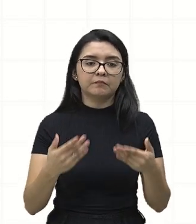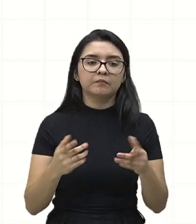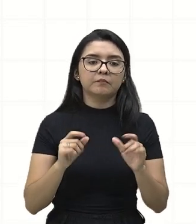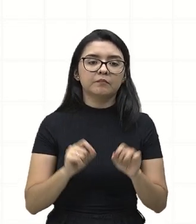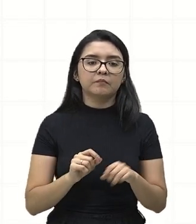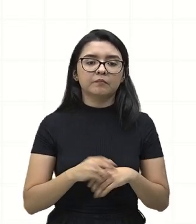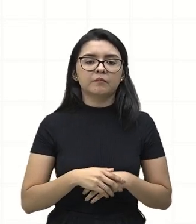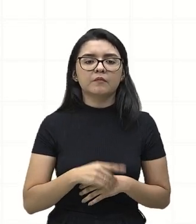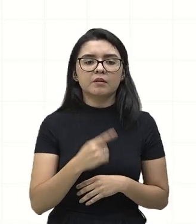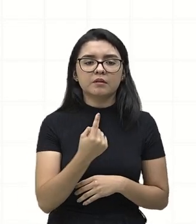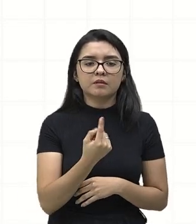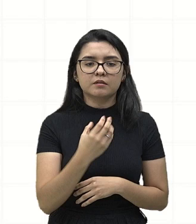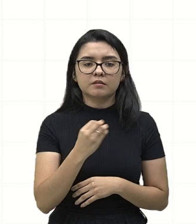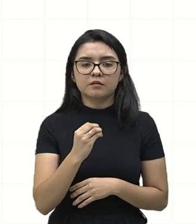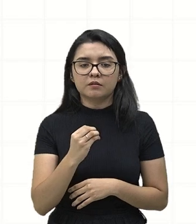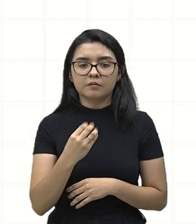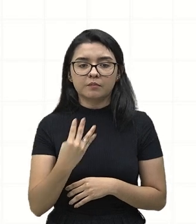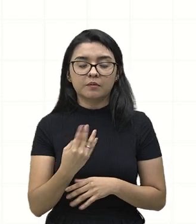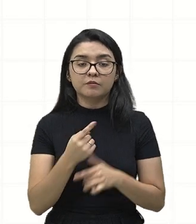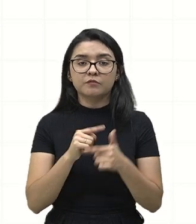8? Vamos verificar.